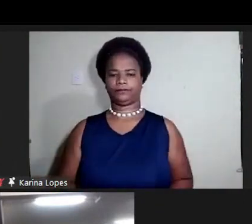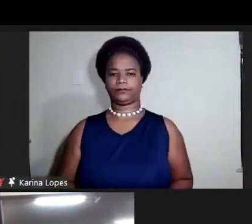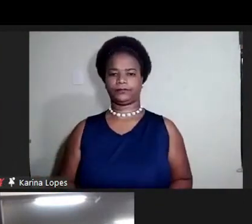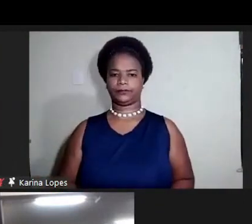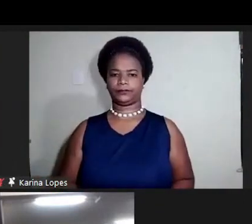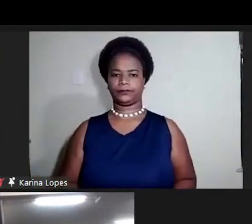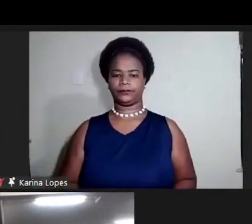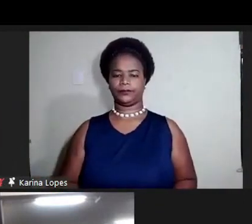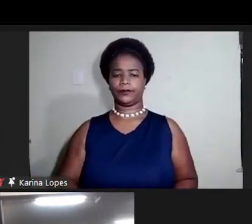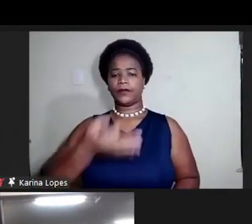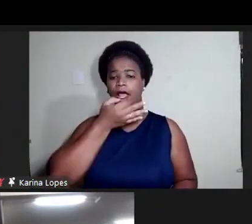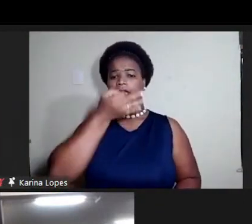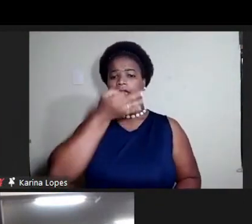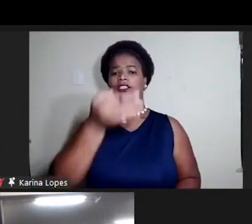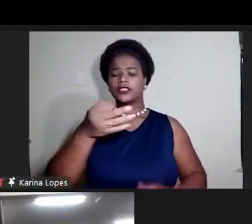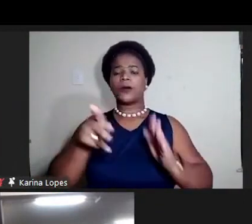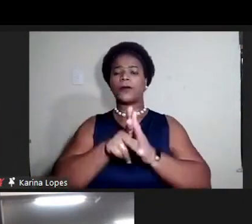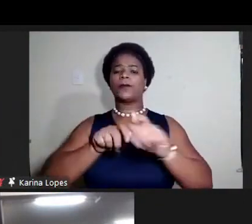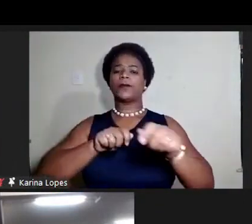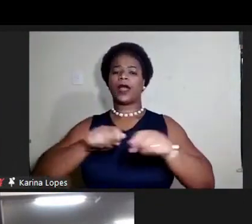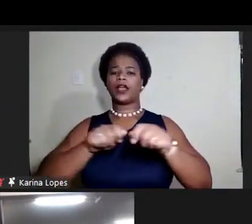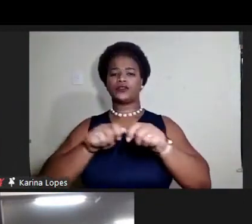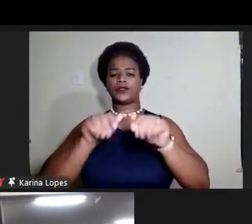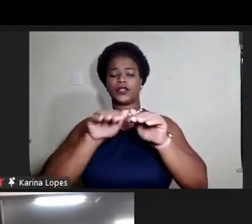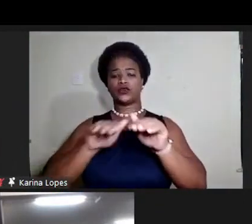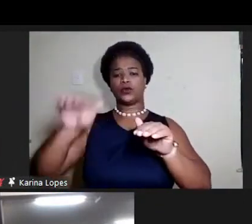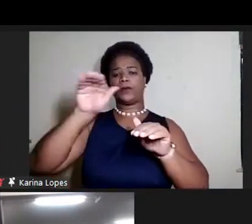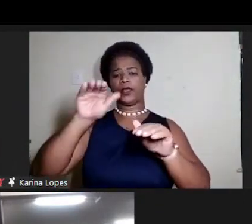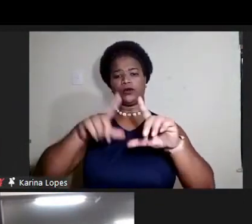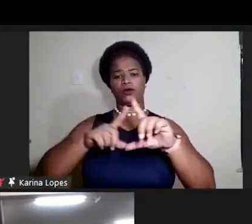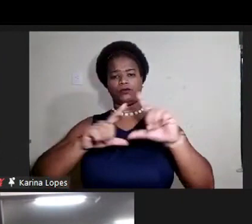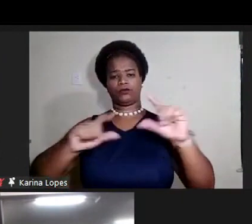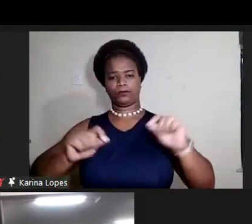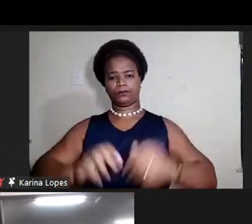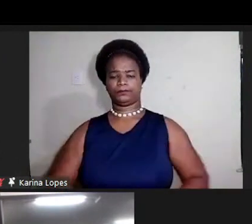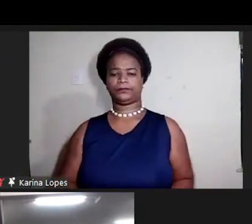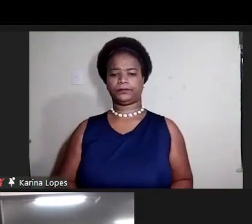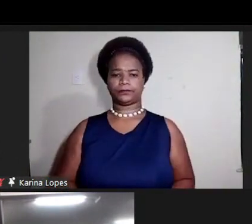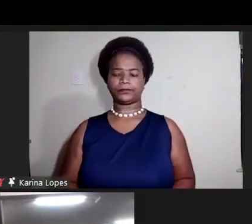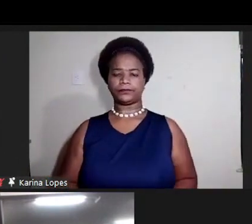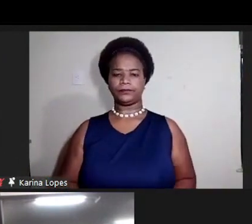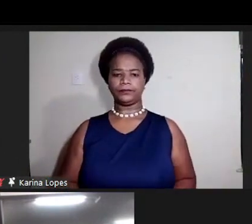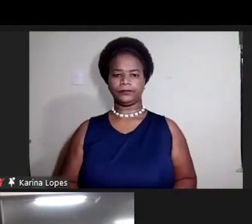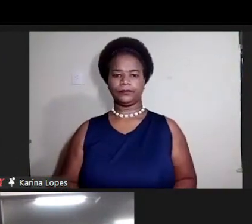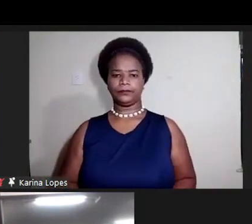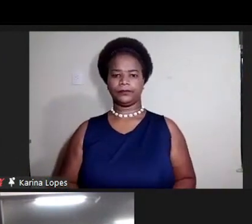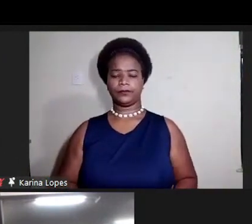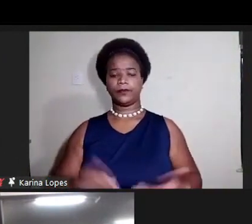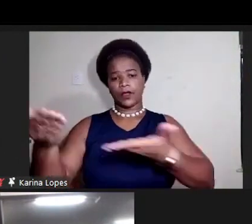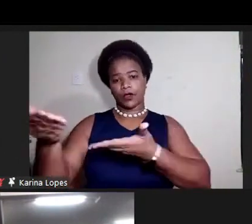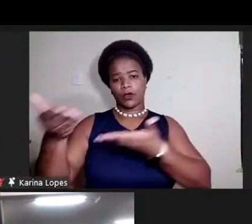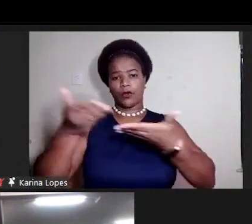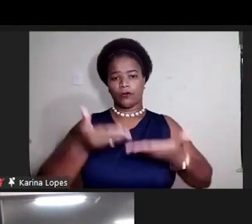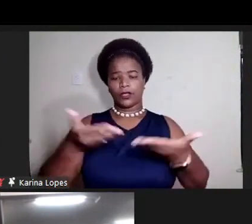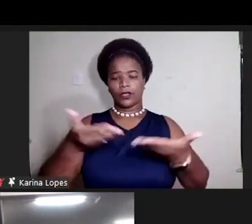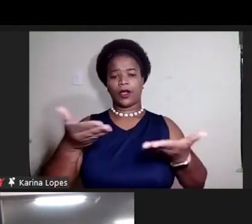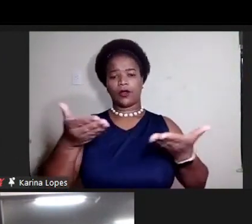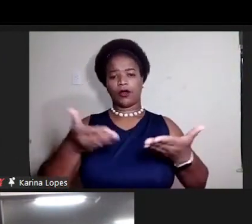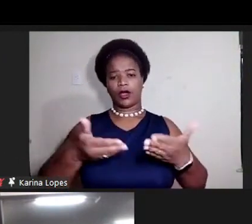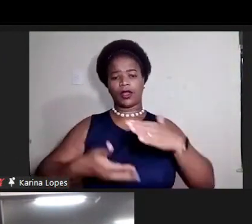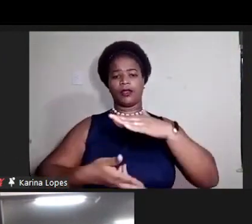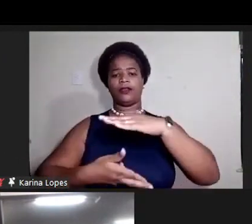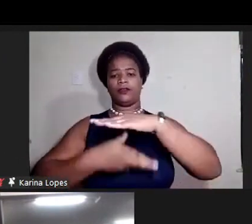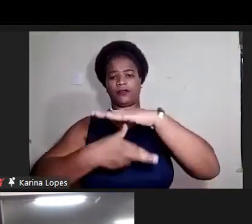Indicações da Administração Superior da Universidade Federal de Juiz de Fora. Convidamos a vice-reitora, professora Gerlene Alves da